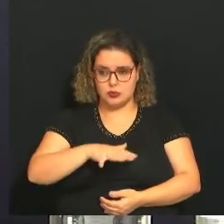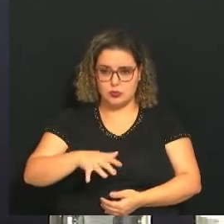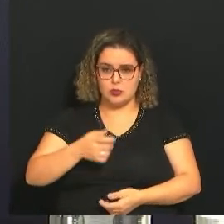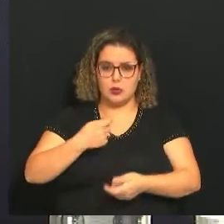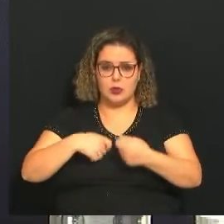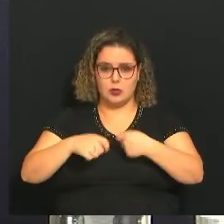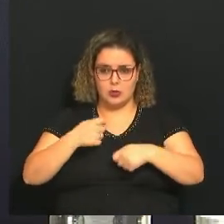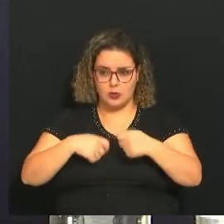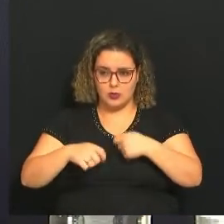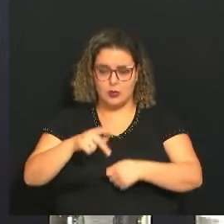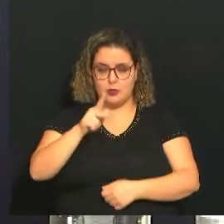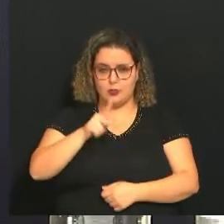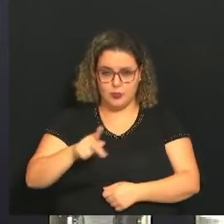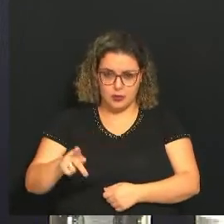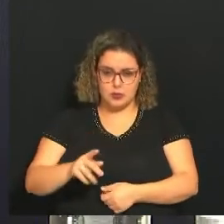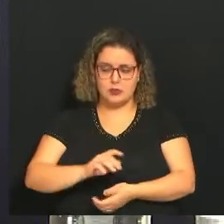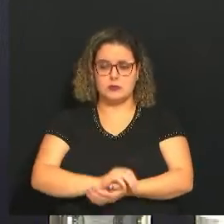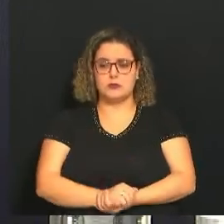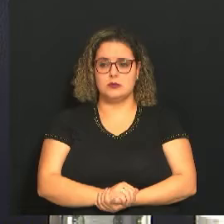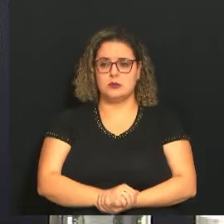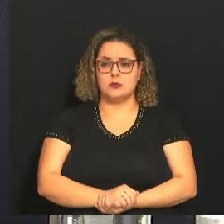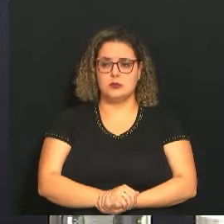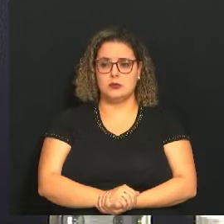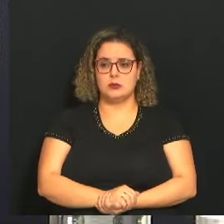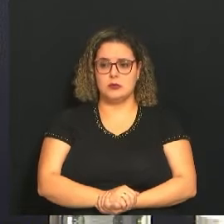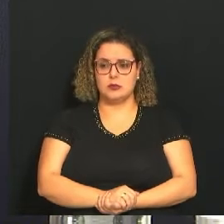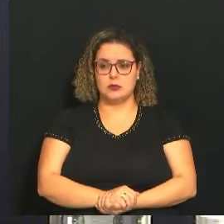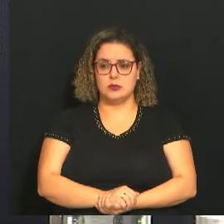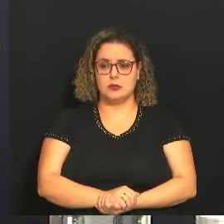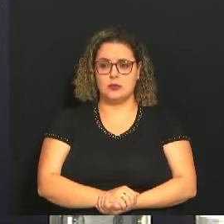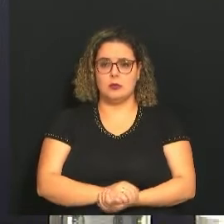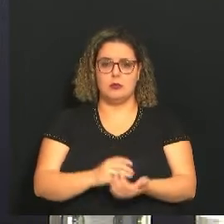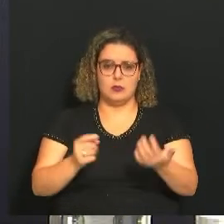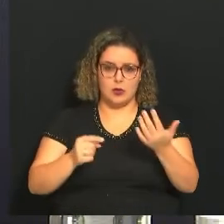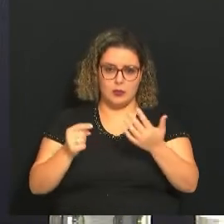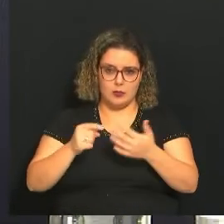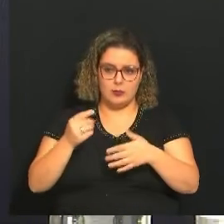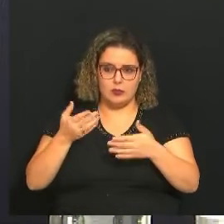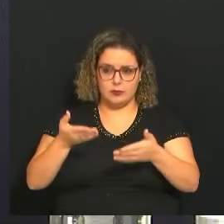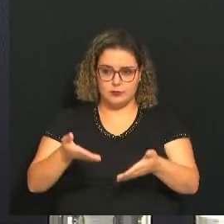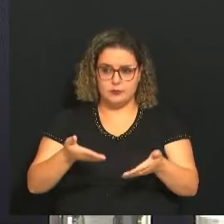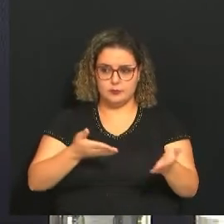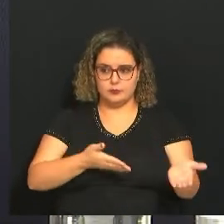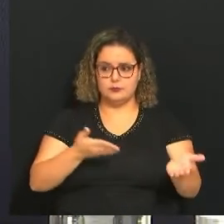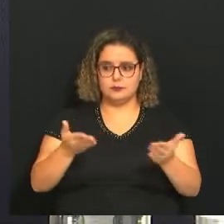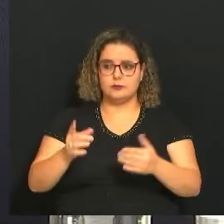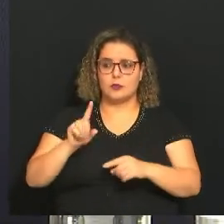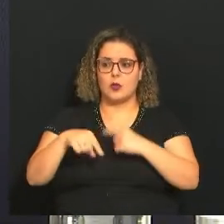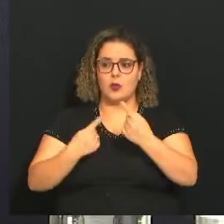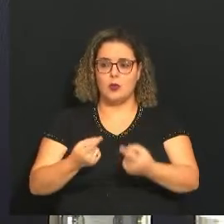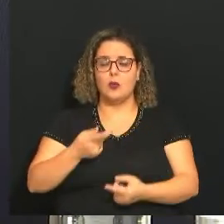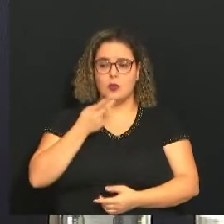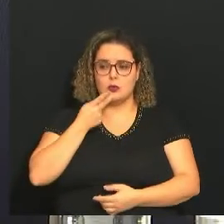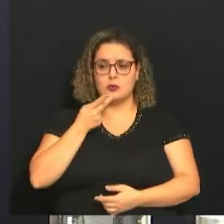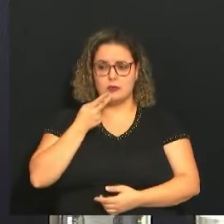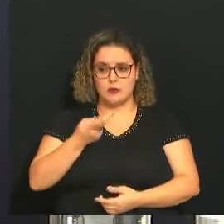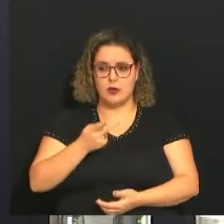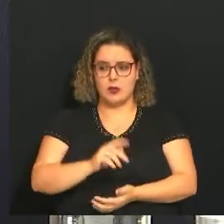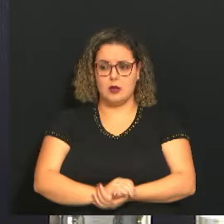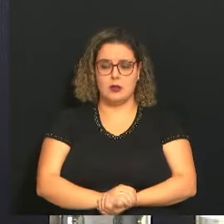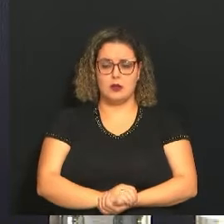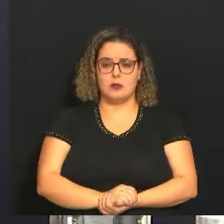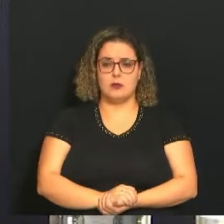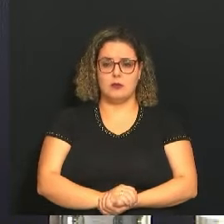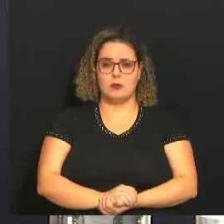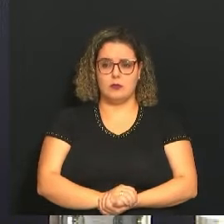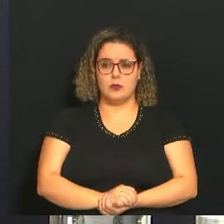o vice-prefeito, enfim. Então, um dos pontos é esse que ele apresenta. O outro ponto que ele apresenta é que